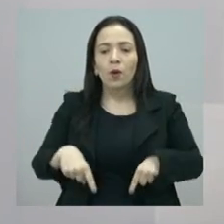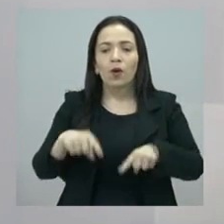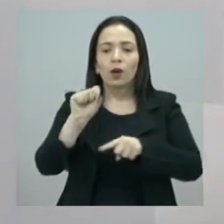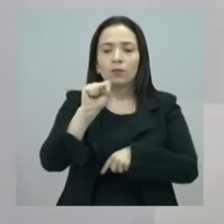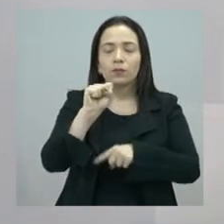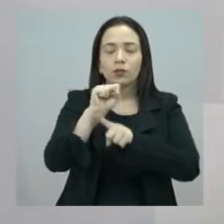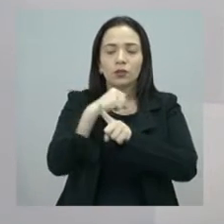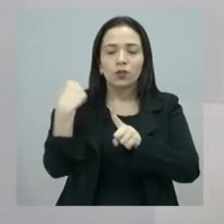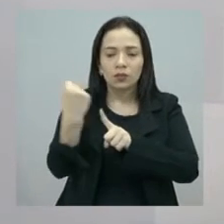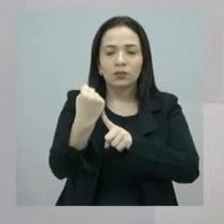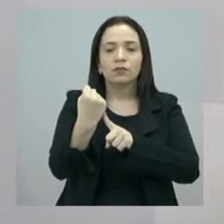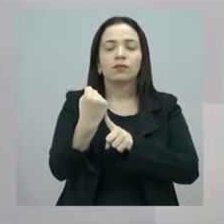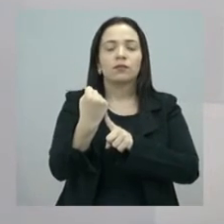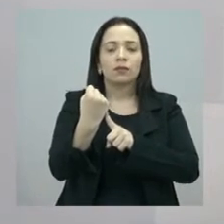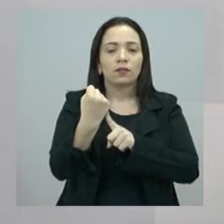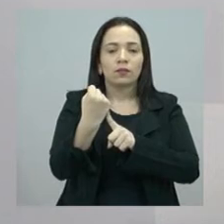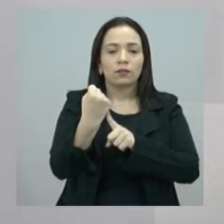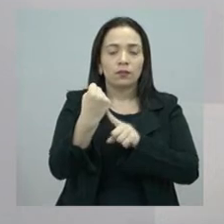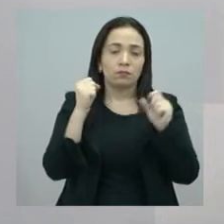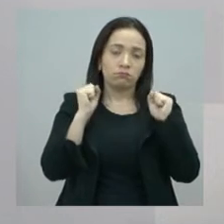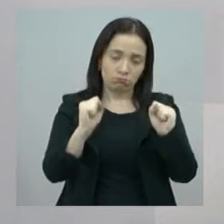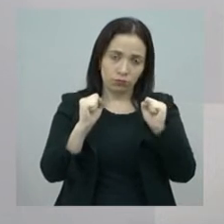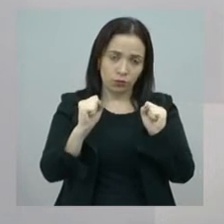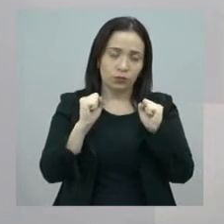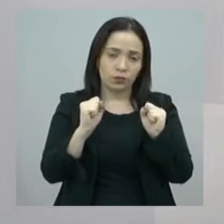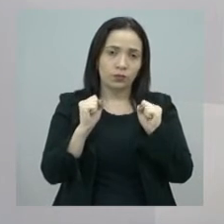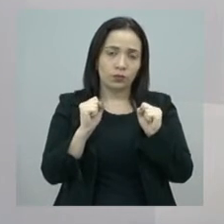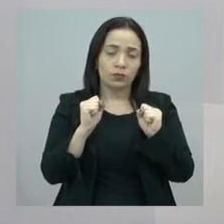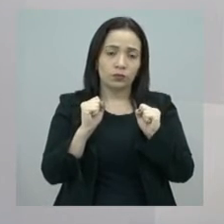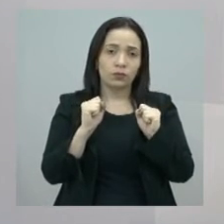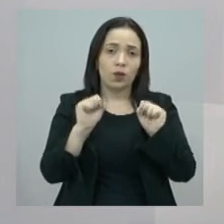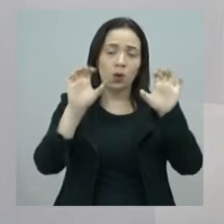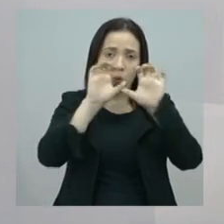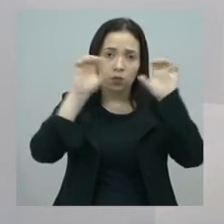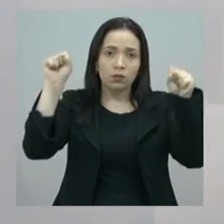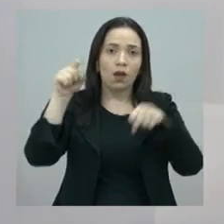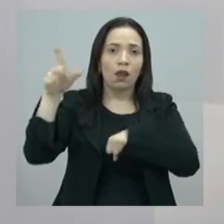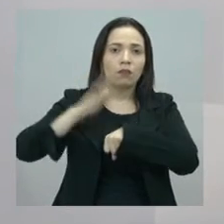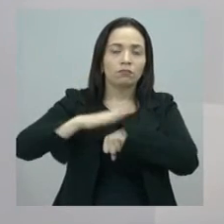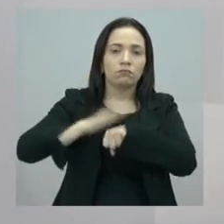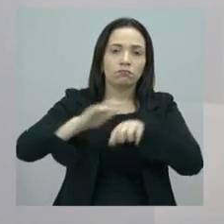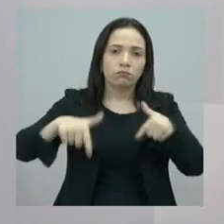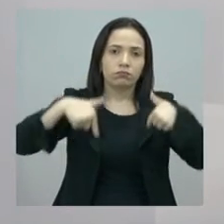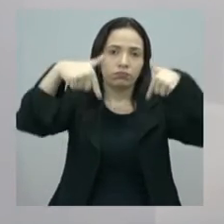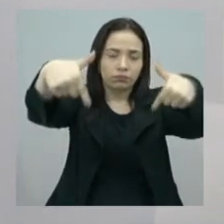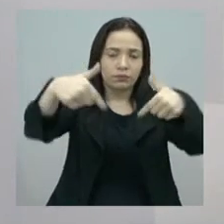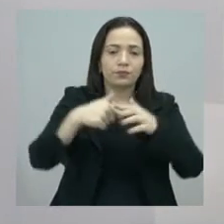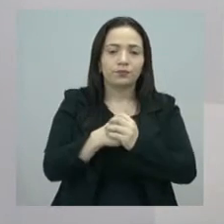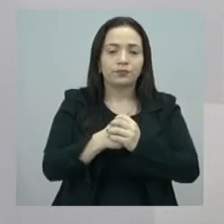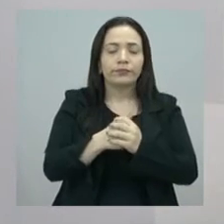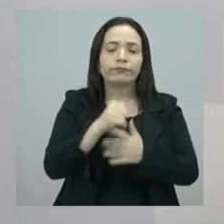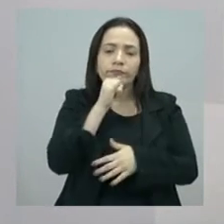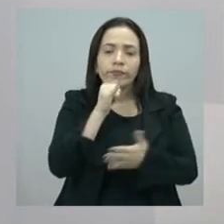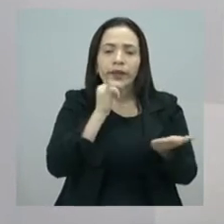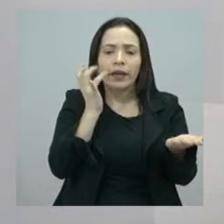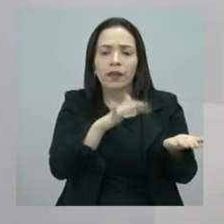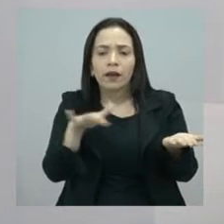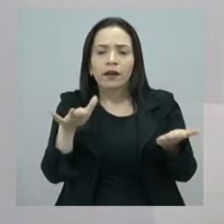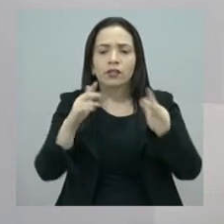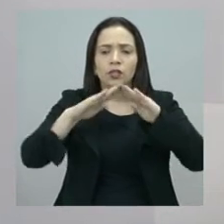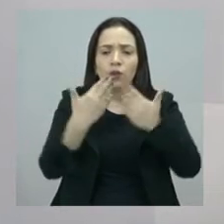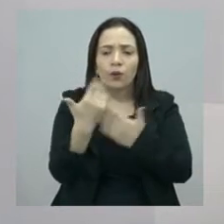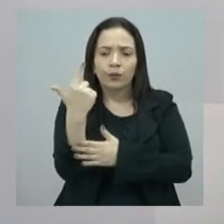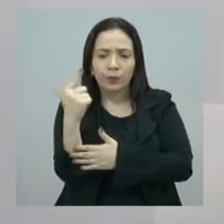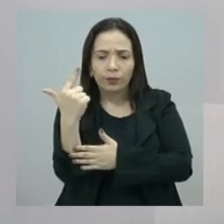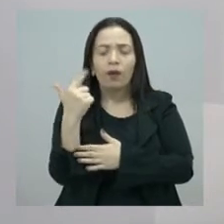programas sociais podem ser requisitados pelos conselheiros tutelares. Então, criança que está fora da escola tem